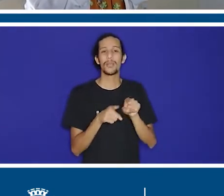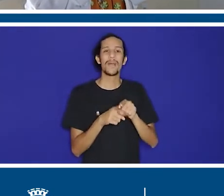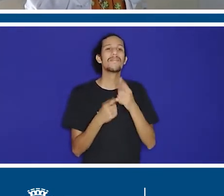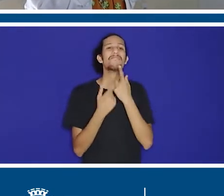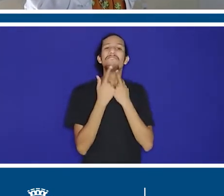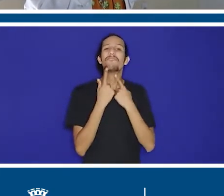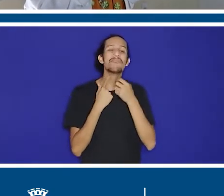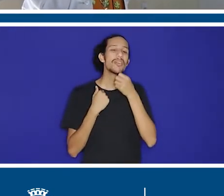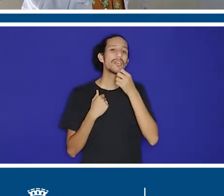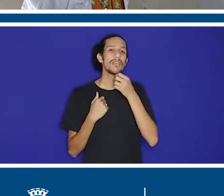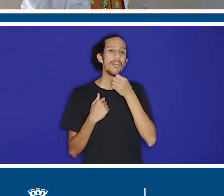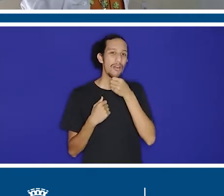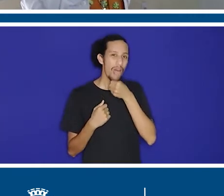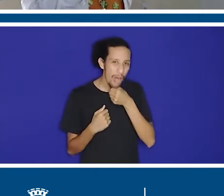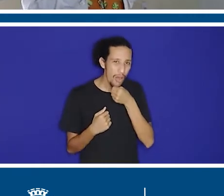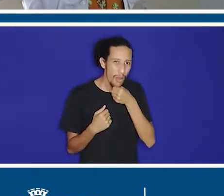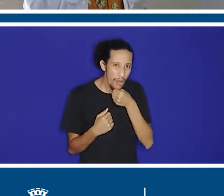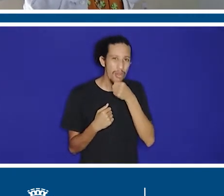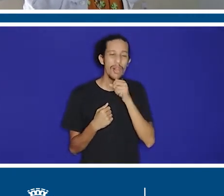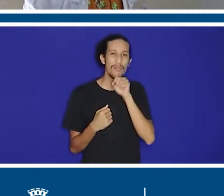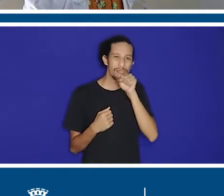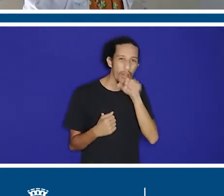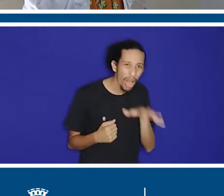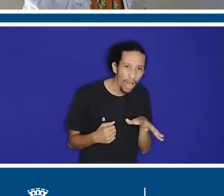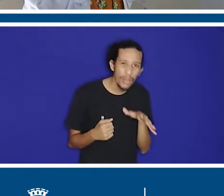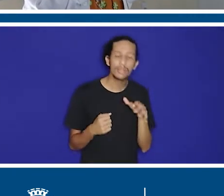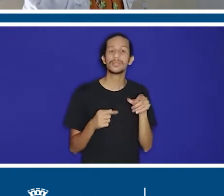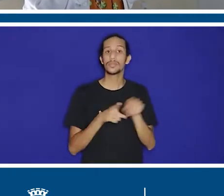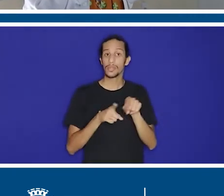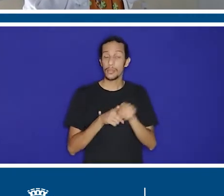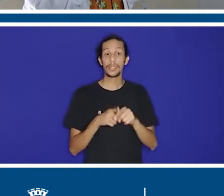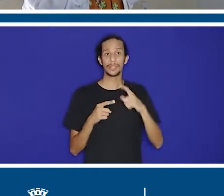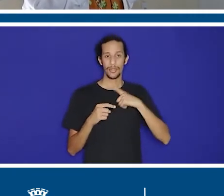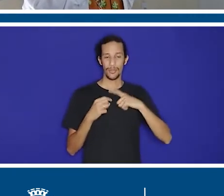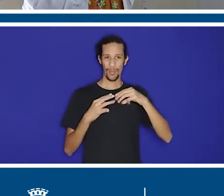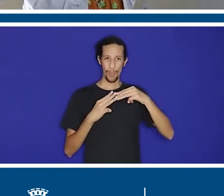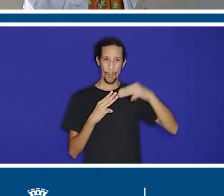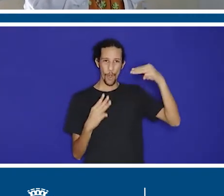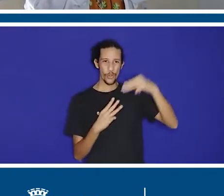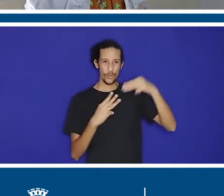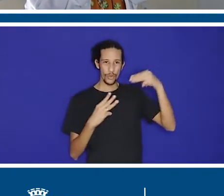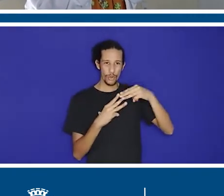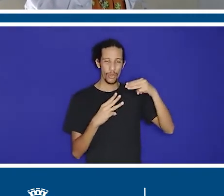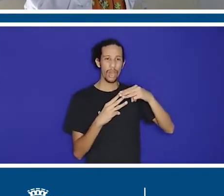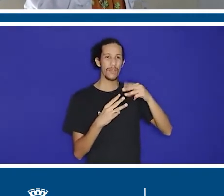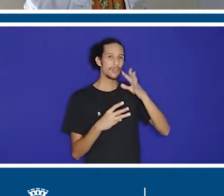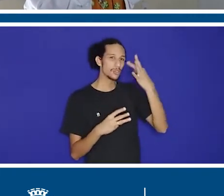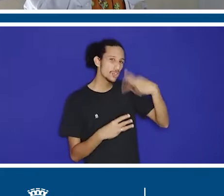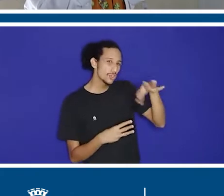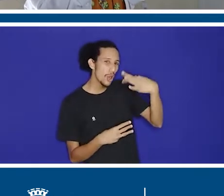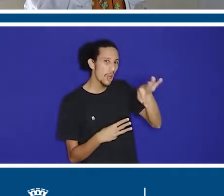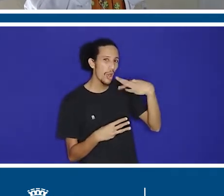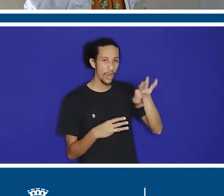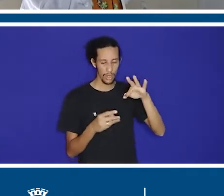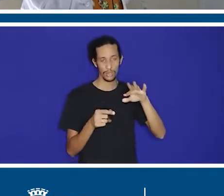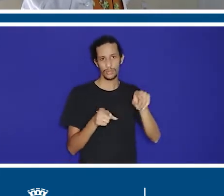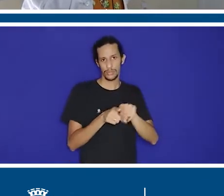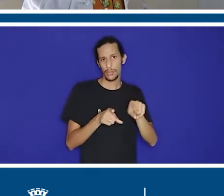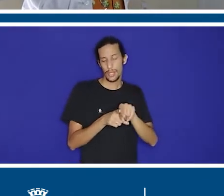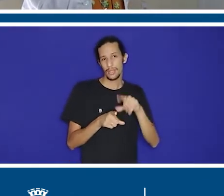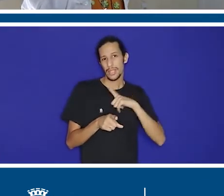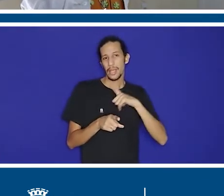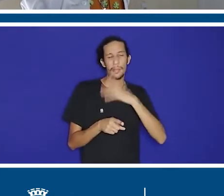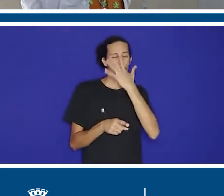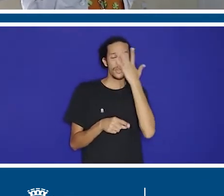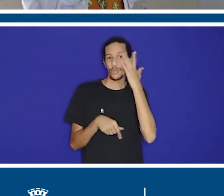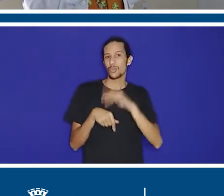por quimioterapia, tratamento da rigidez muscular e de dor neuropática em pessoas com esclerose